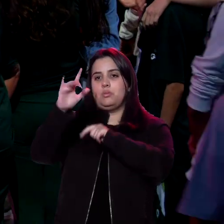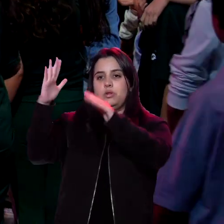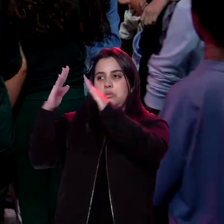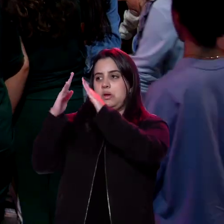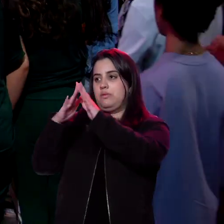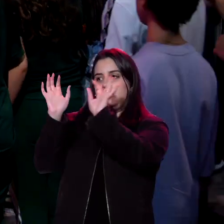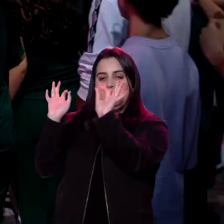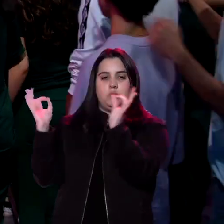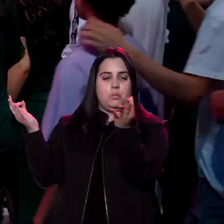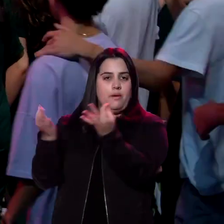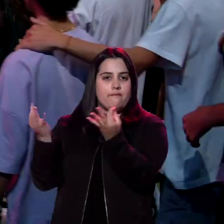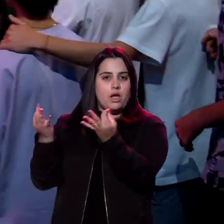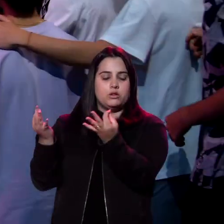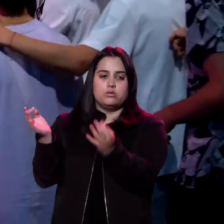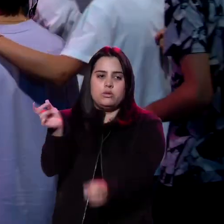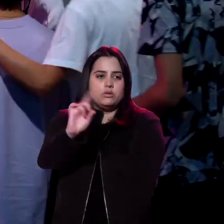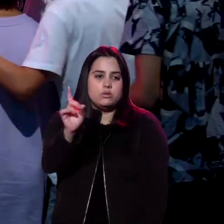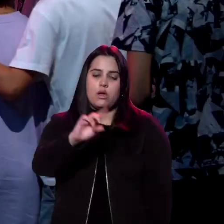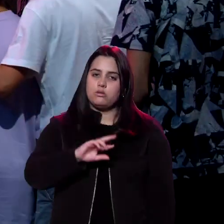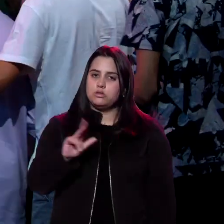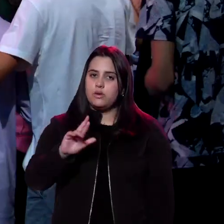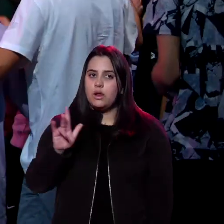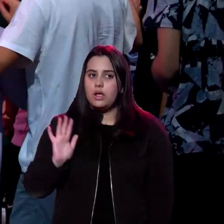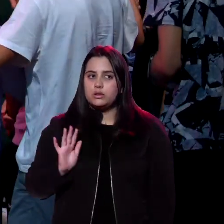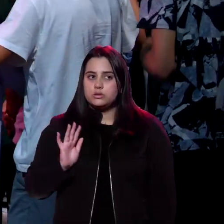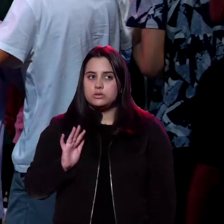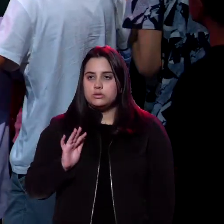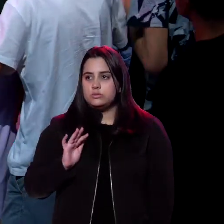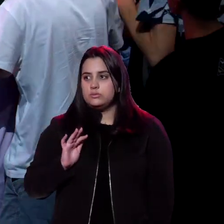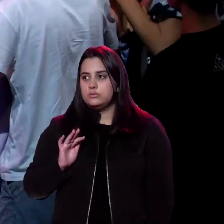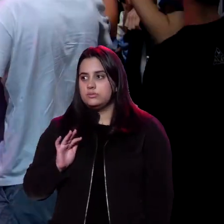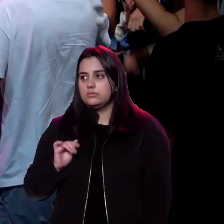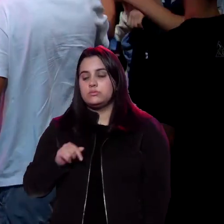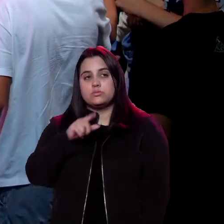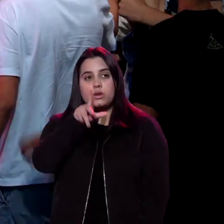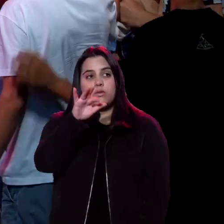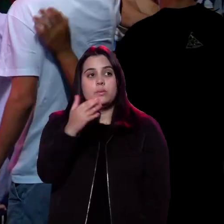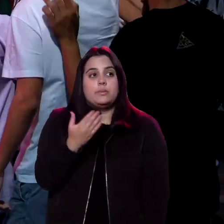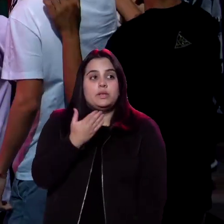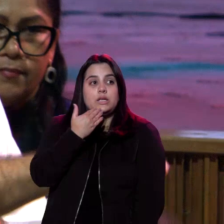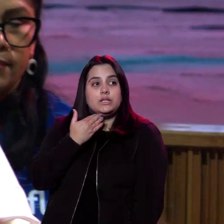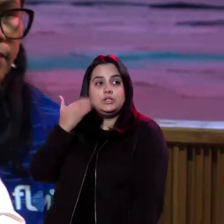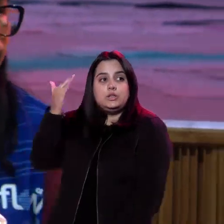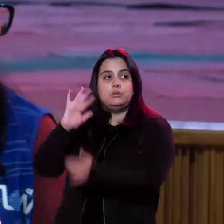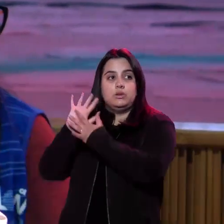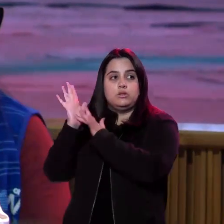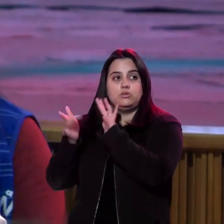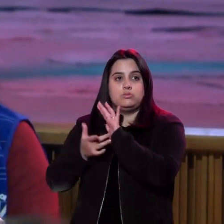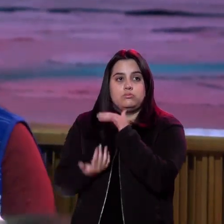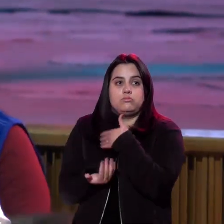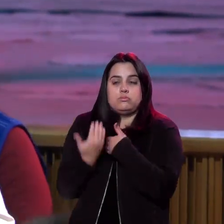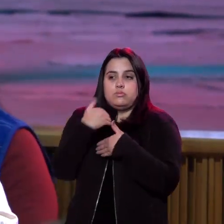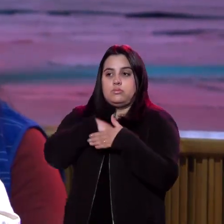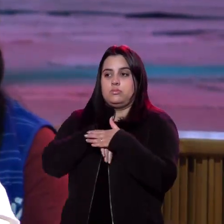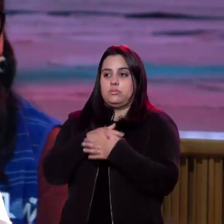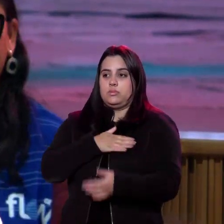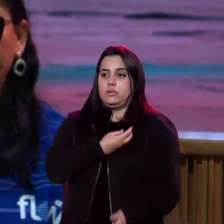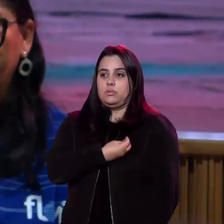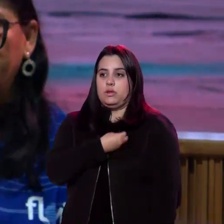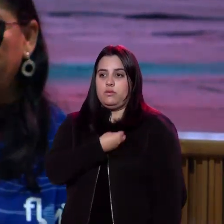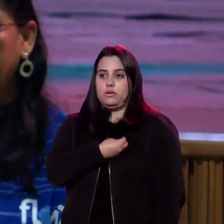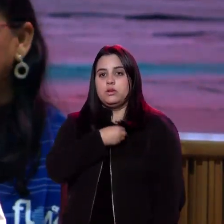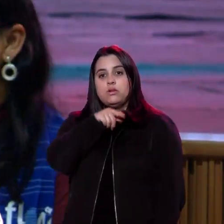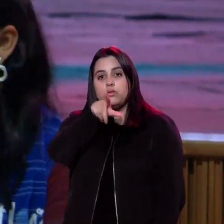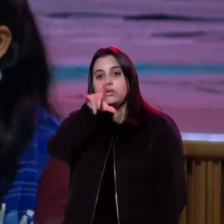tudo perfeito. Não é isso, tá? Você vai pedir para Jesus entrar na sua vida e você